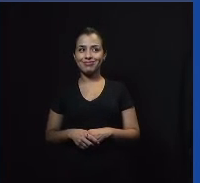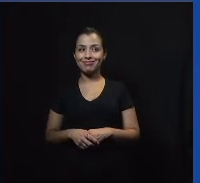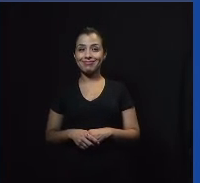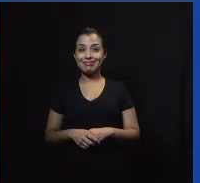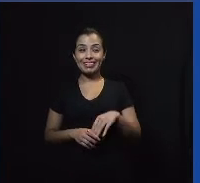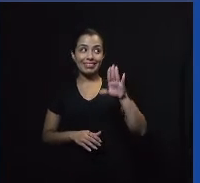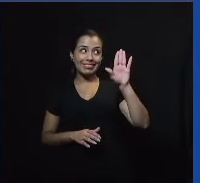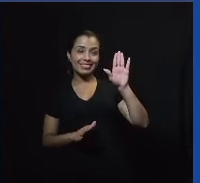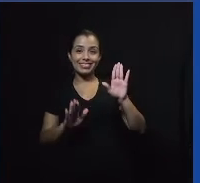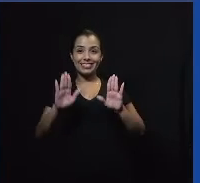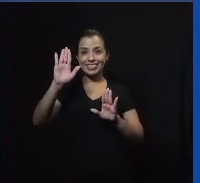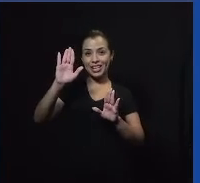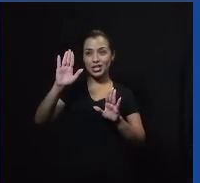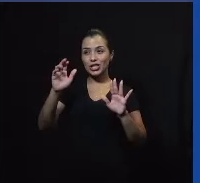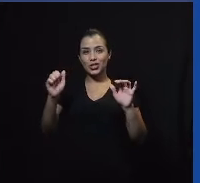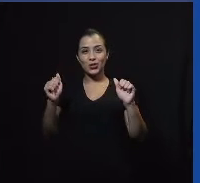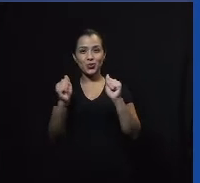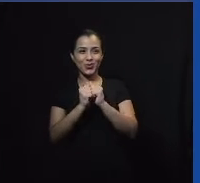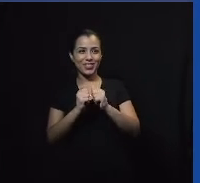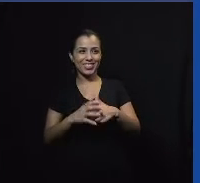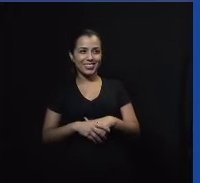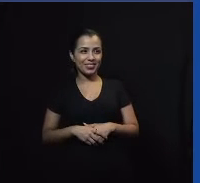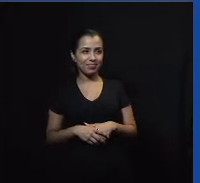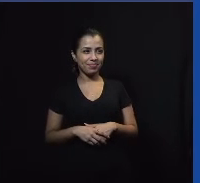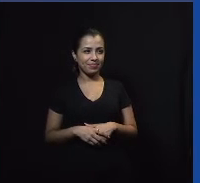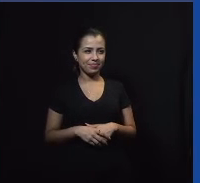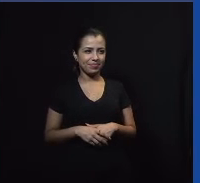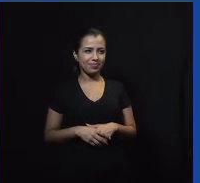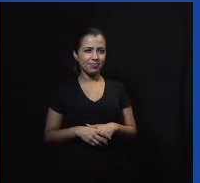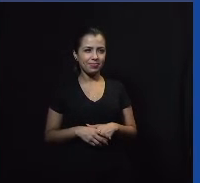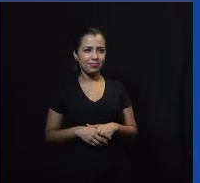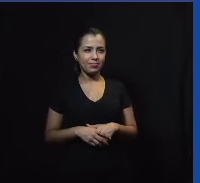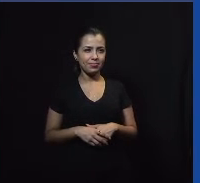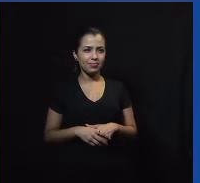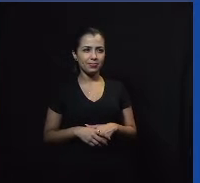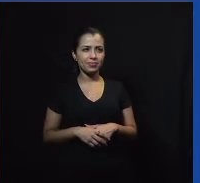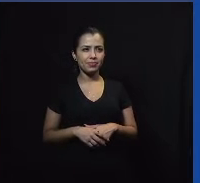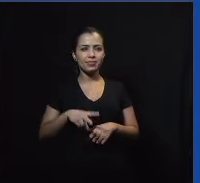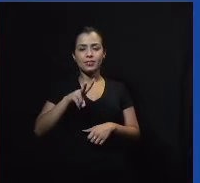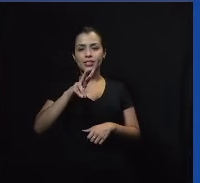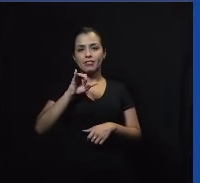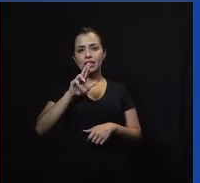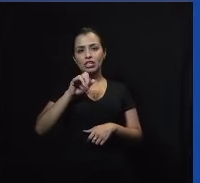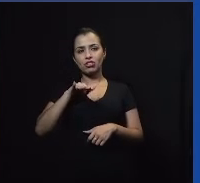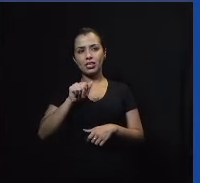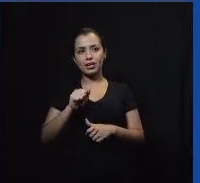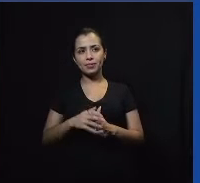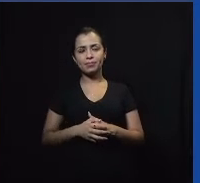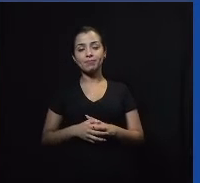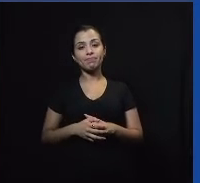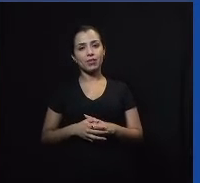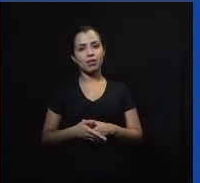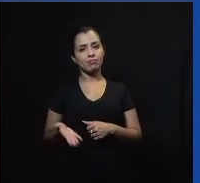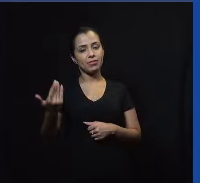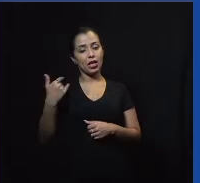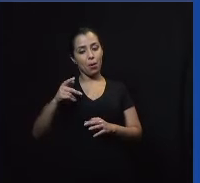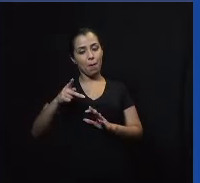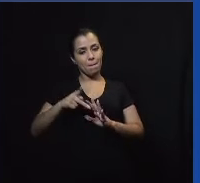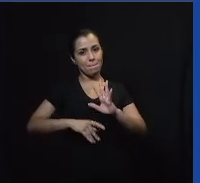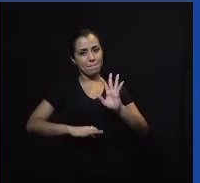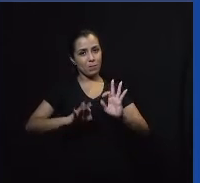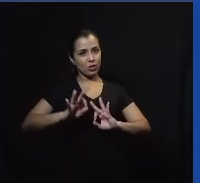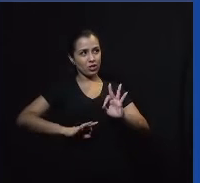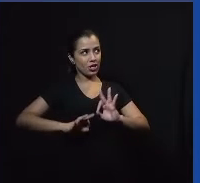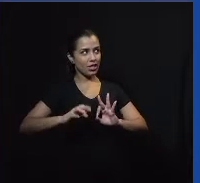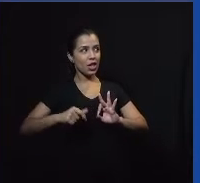Pode falar, Sandra. Bom, a gente fez o projeto lá em Araripina, né, Pernambuco, e concordo